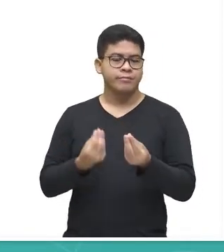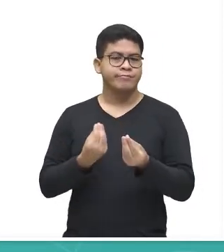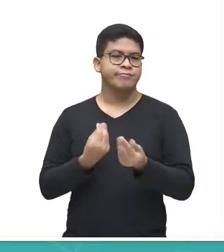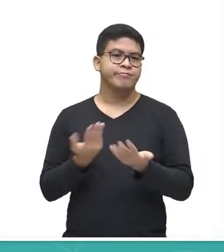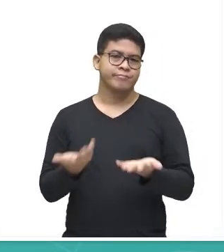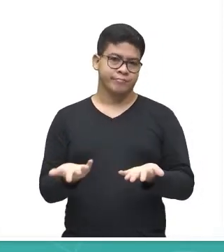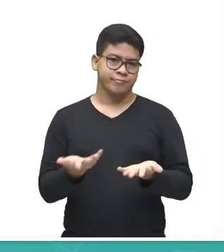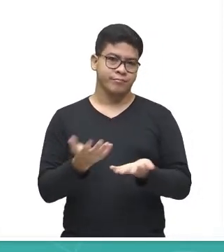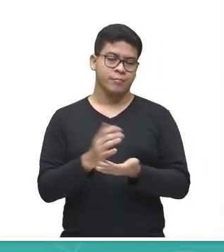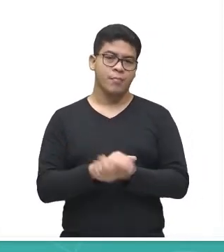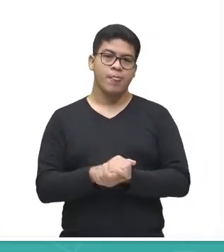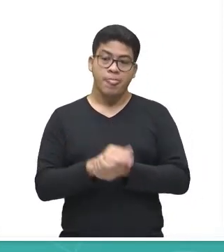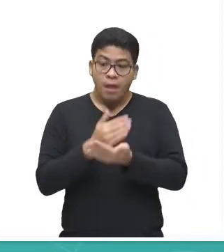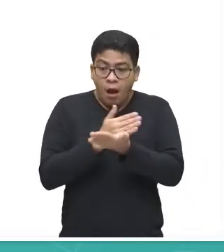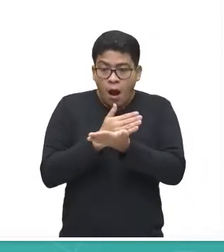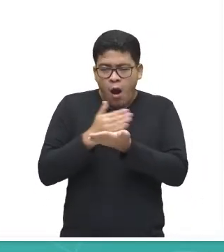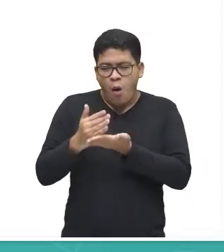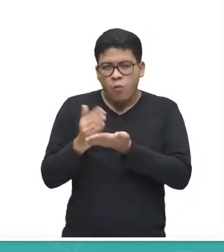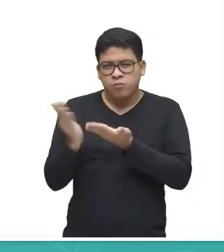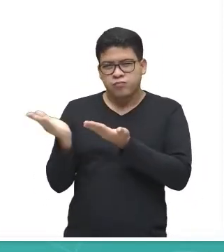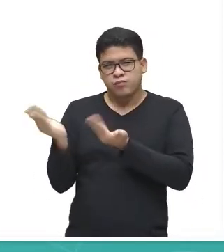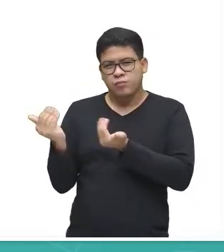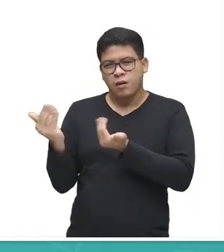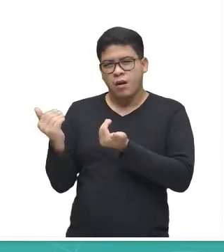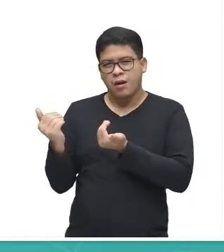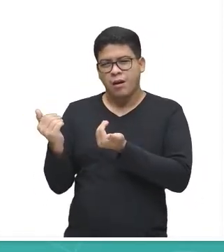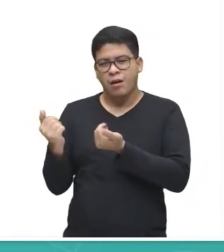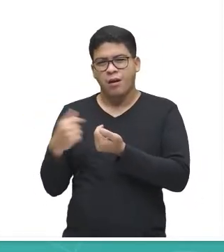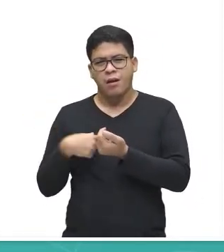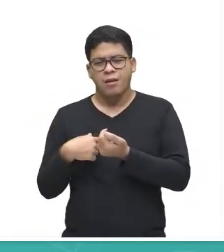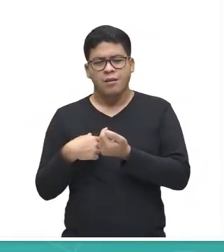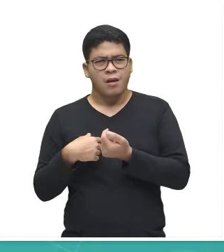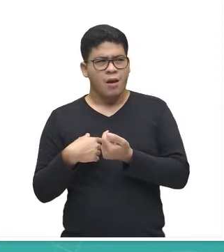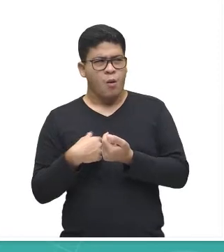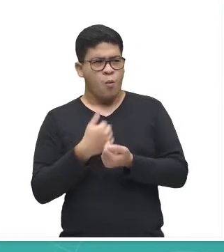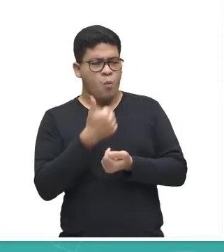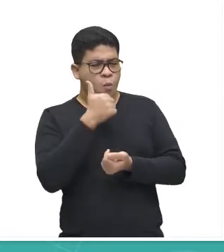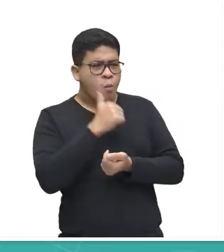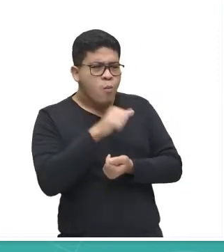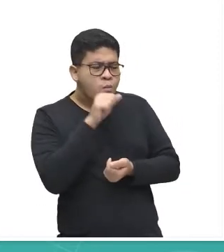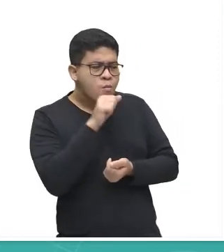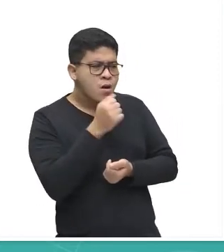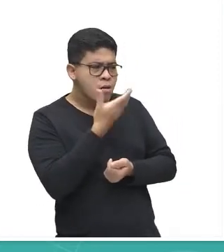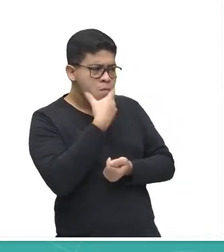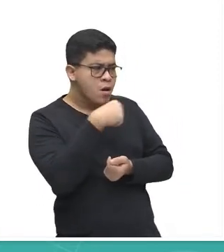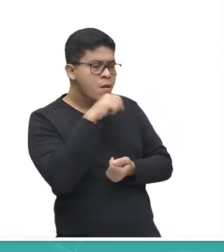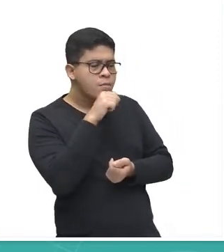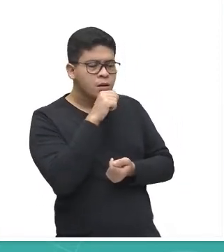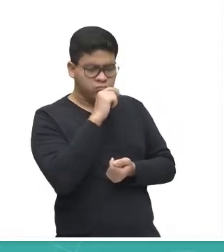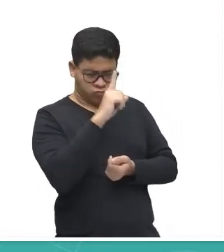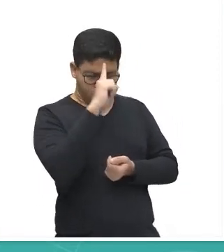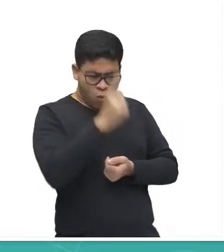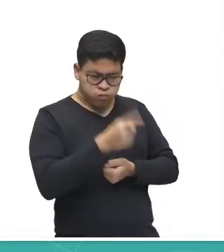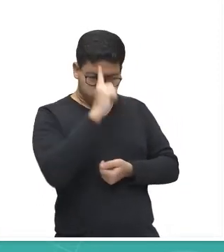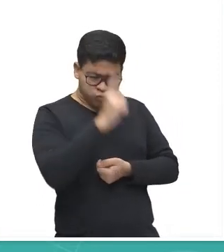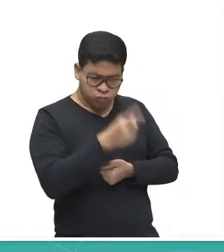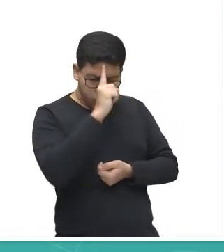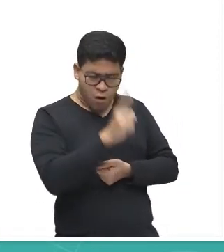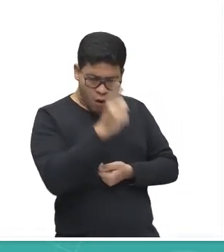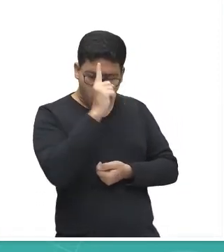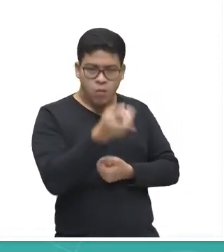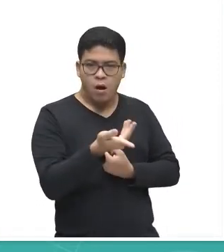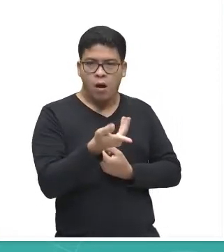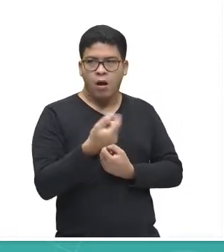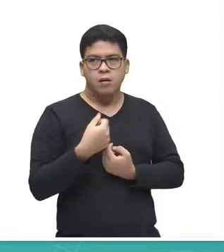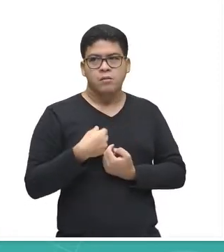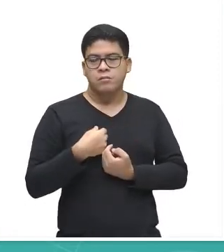da adolescência, a rejeição pela autoridade dos pais, ela é muito frequente. Vocês sabem que o menino e a